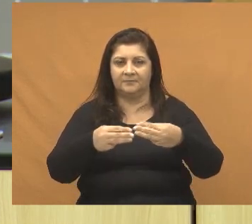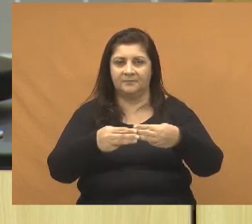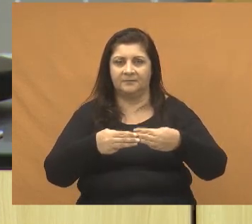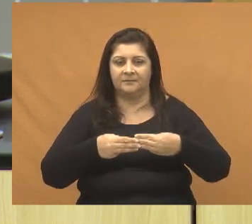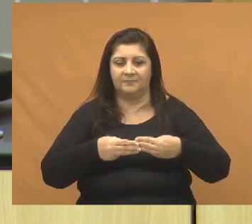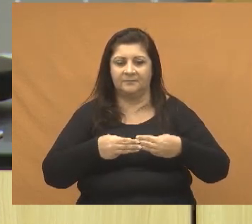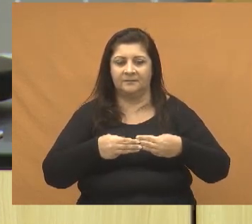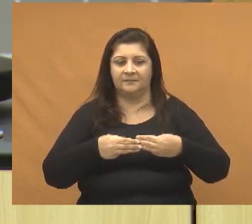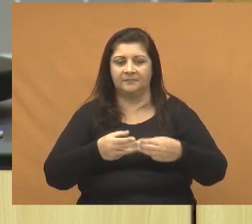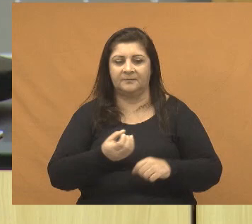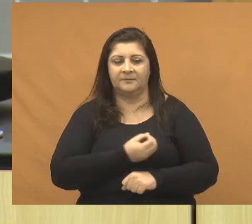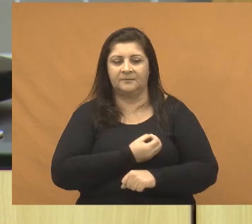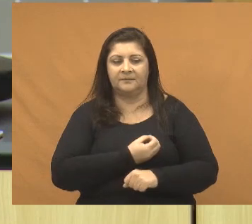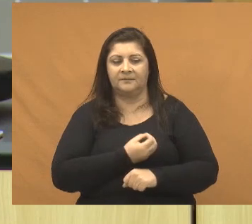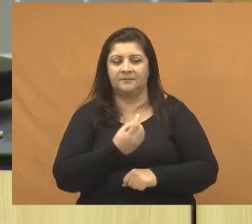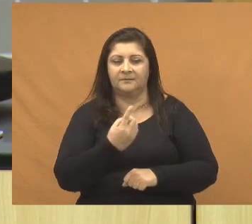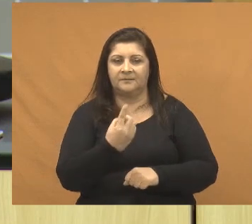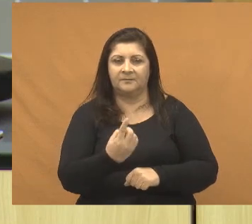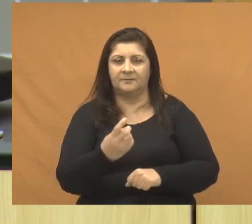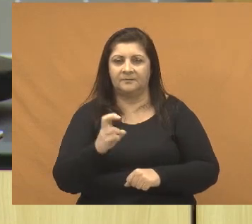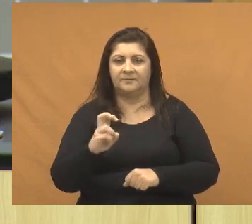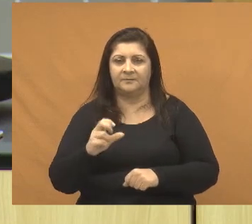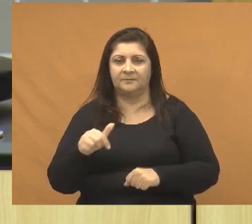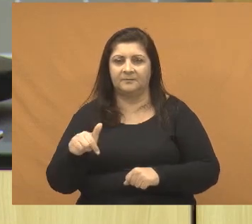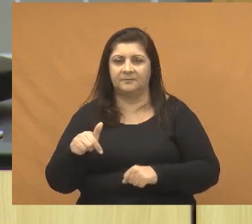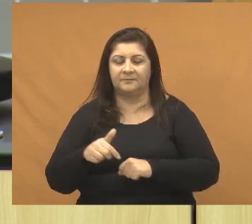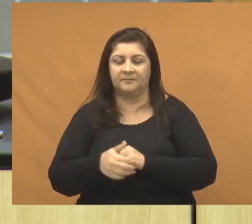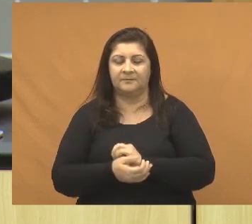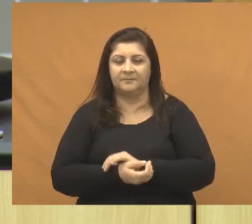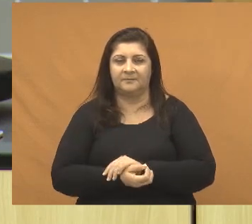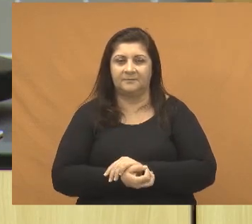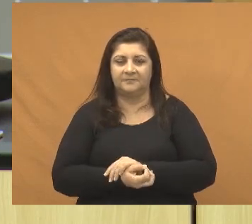Moção número 157.